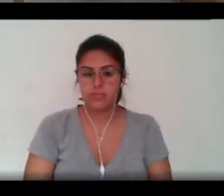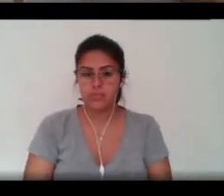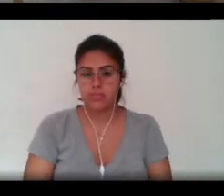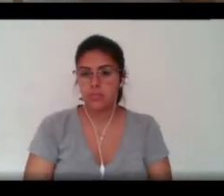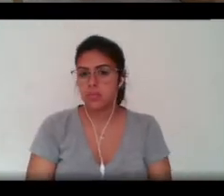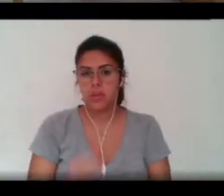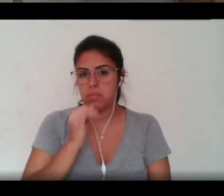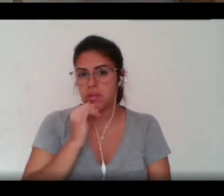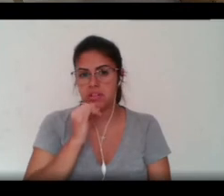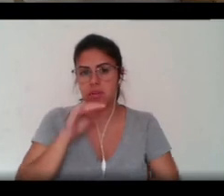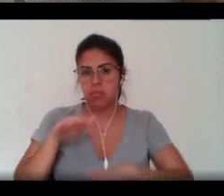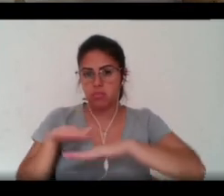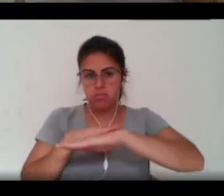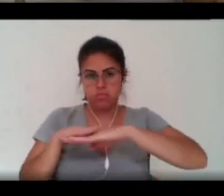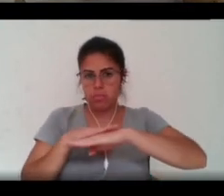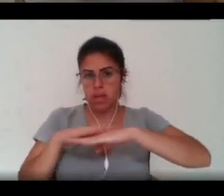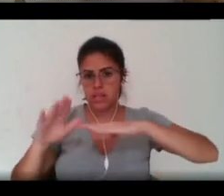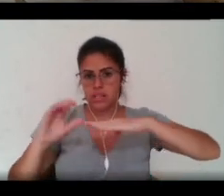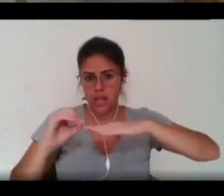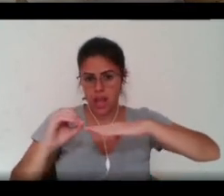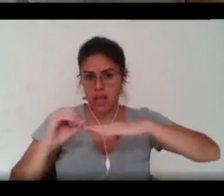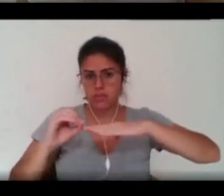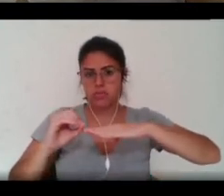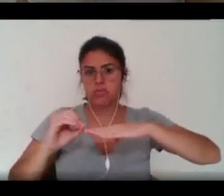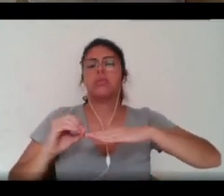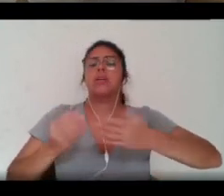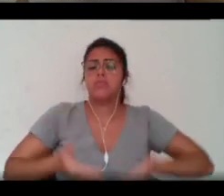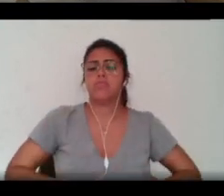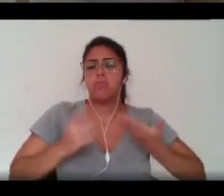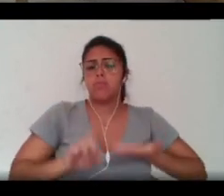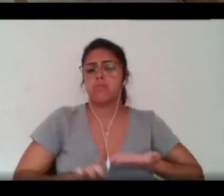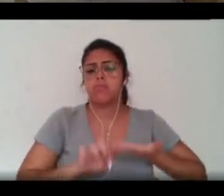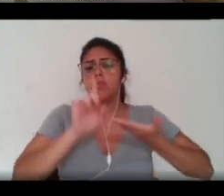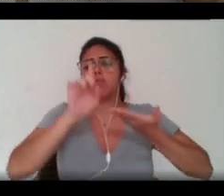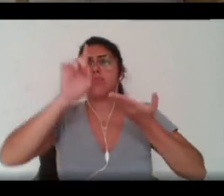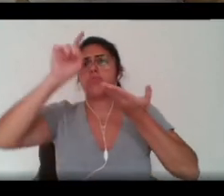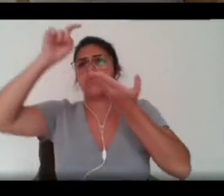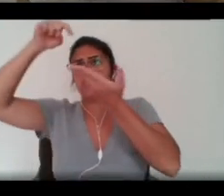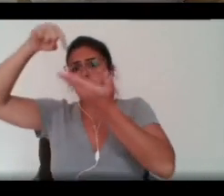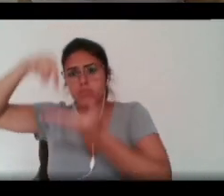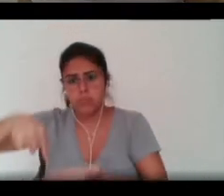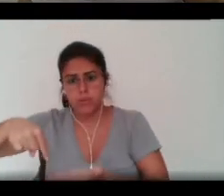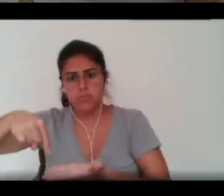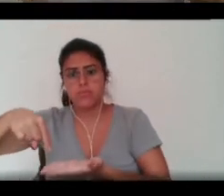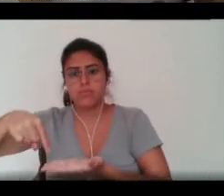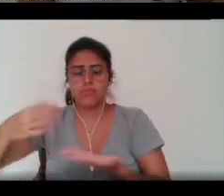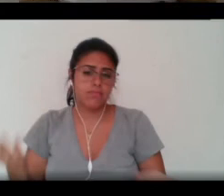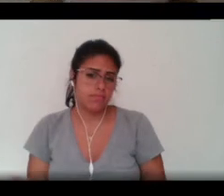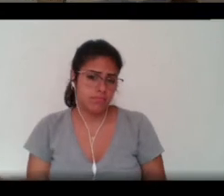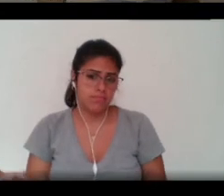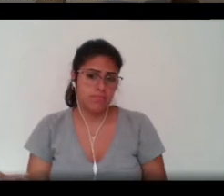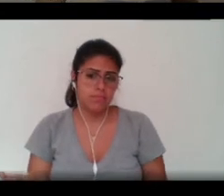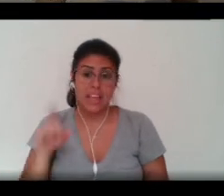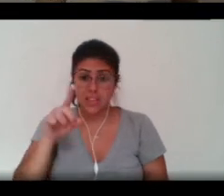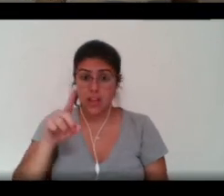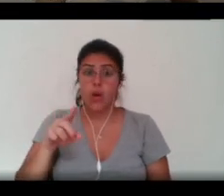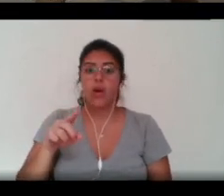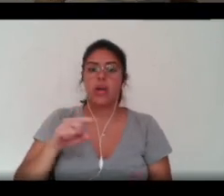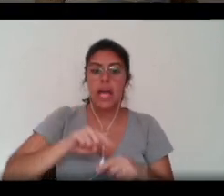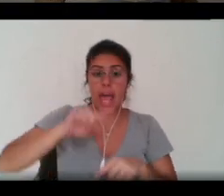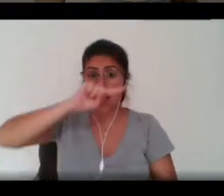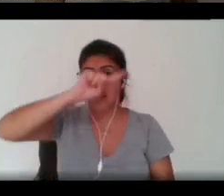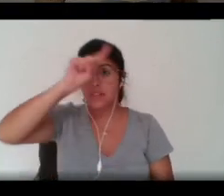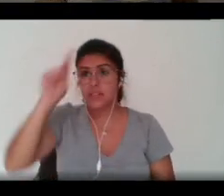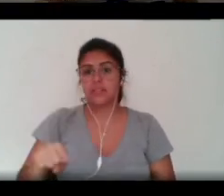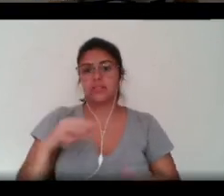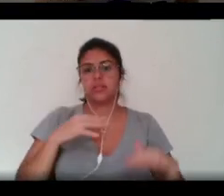sobe e desce, não é isso? Ao longo de todo esse movimento, em que você joga